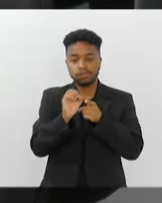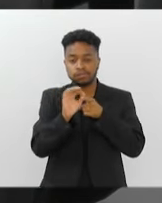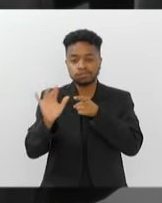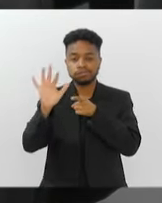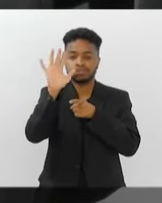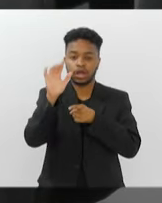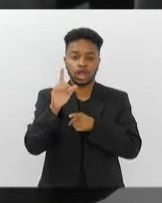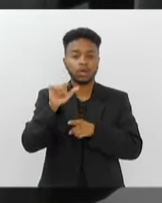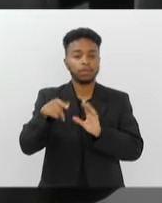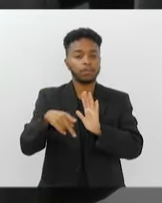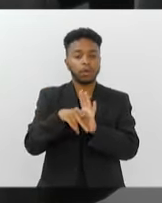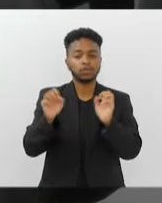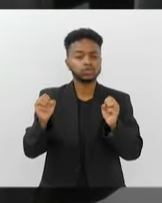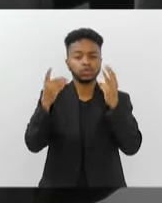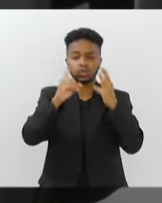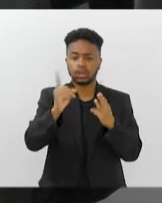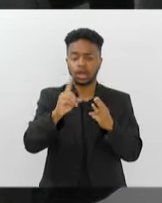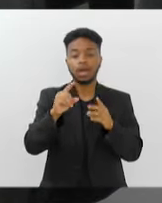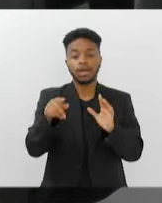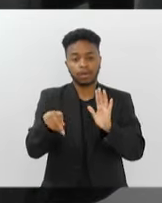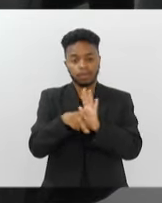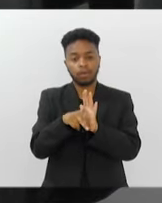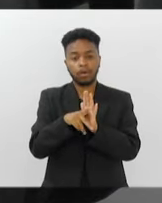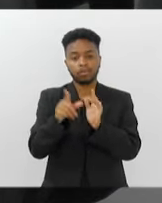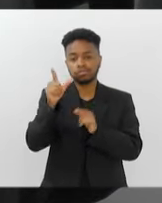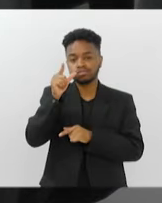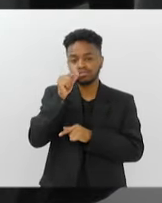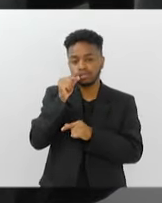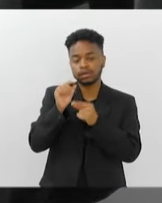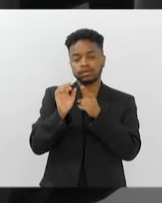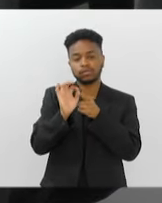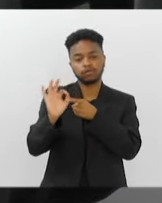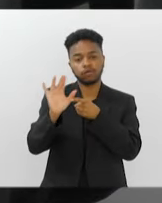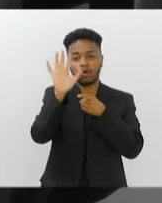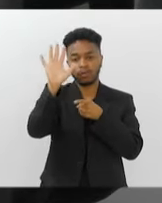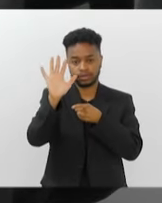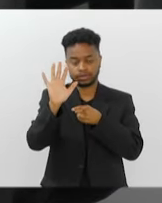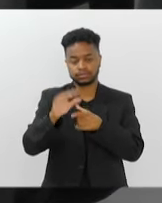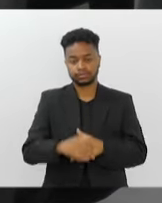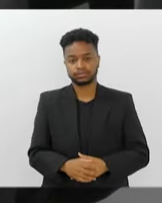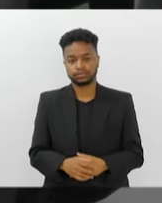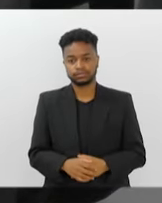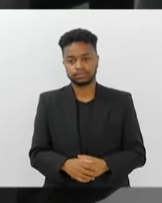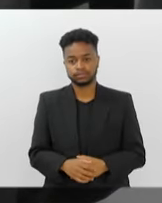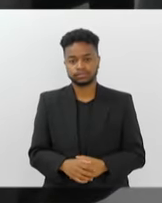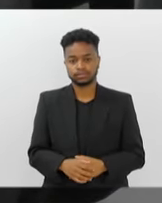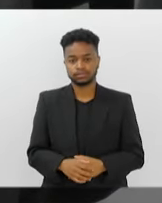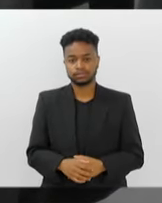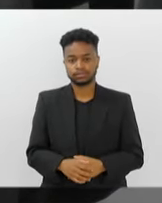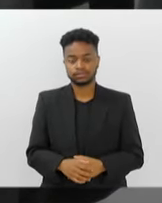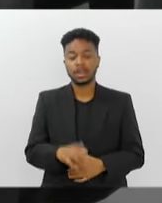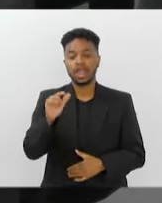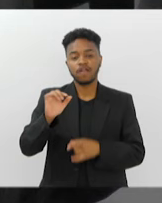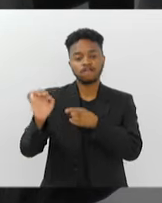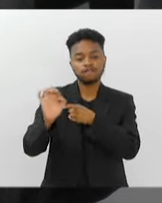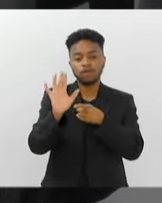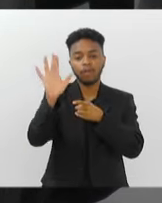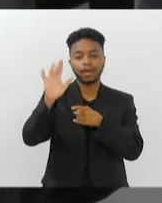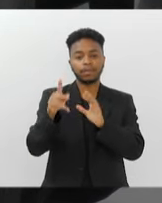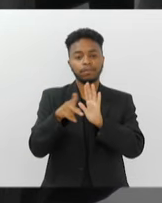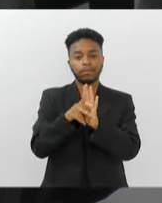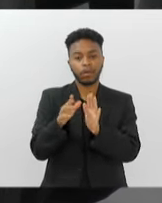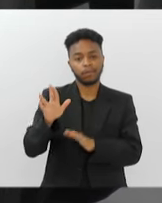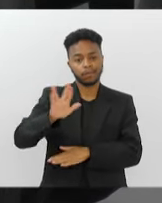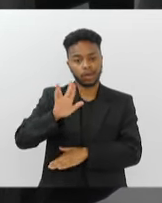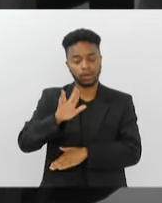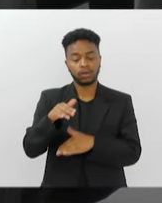show aquela fumacinha pirotécnica fumacinha fumacinha Coronel Leandro meu querido a fumacinha da maldita maconha